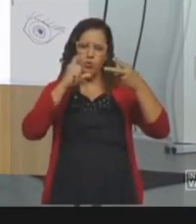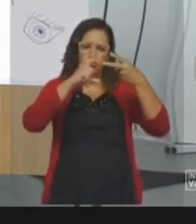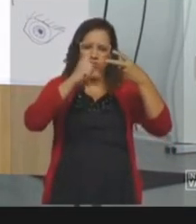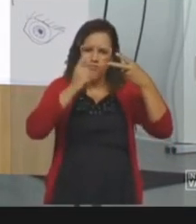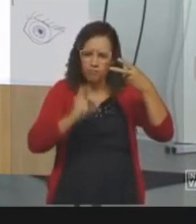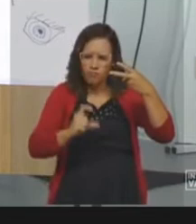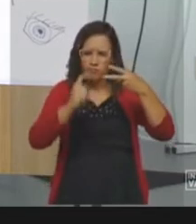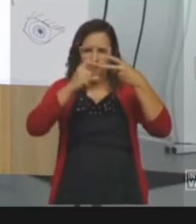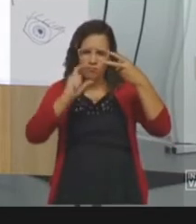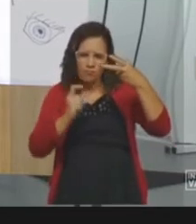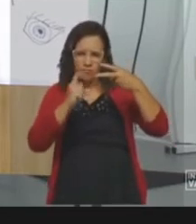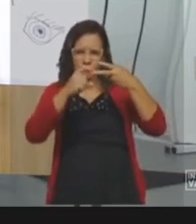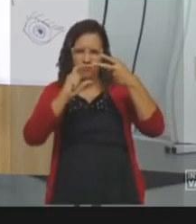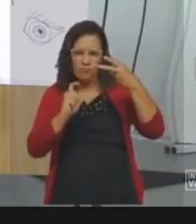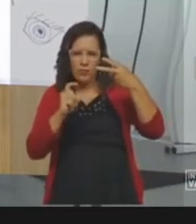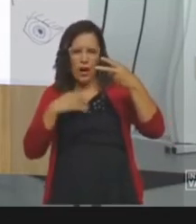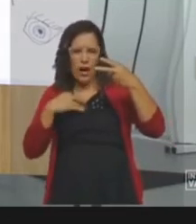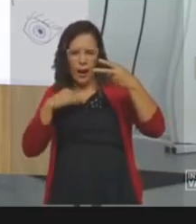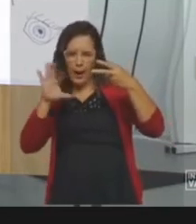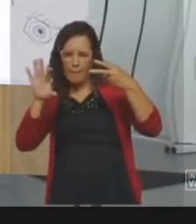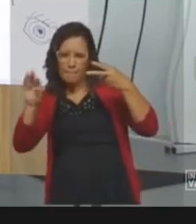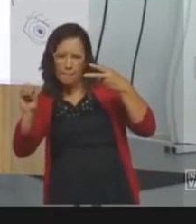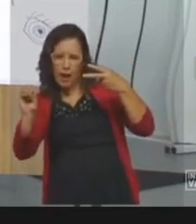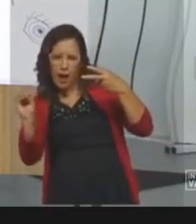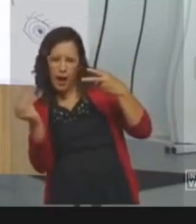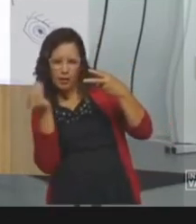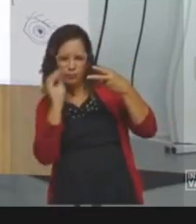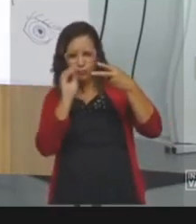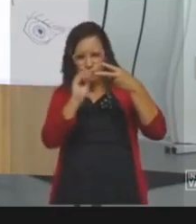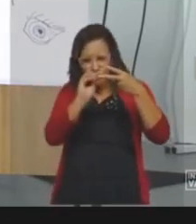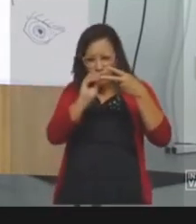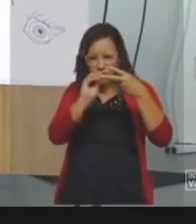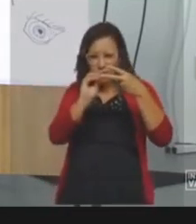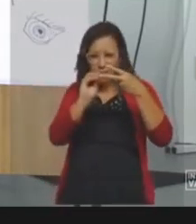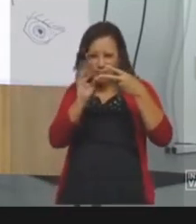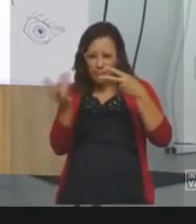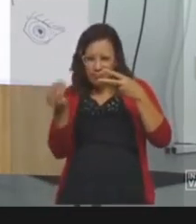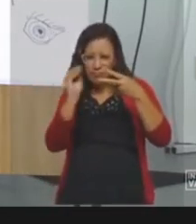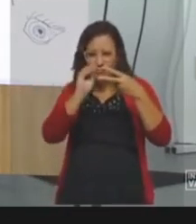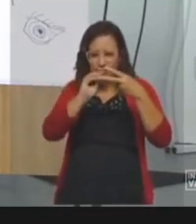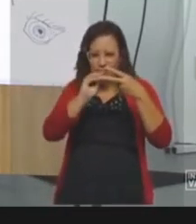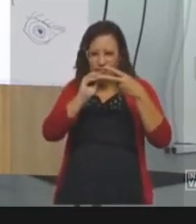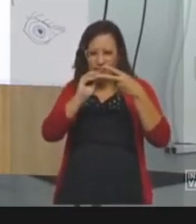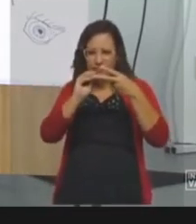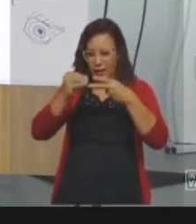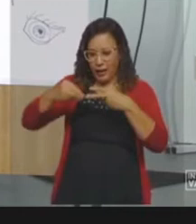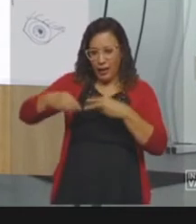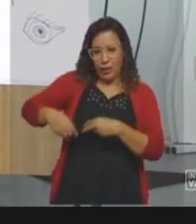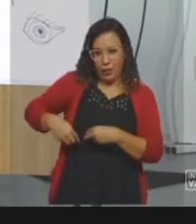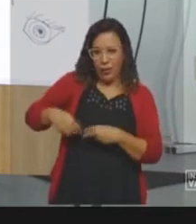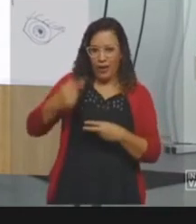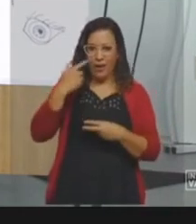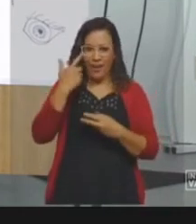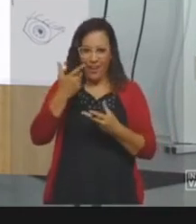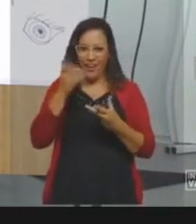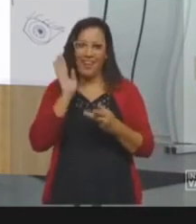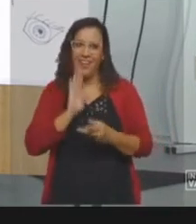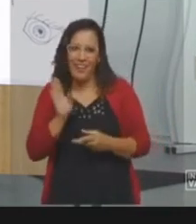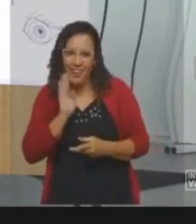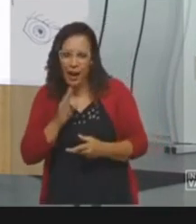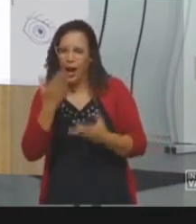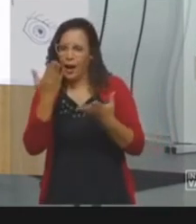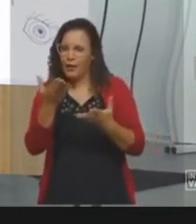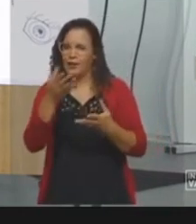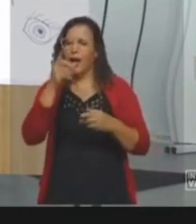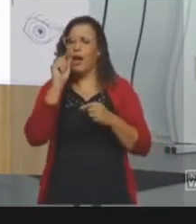colocar o gene da produção de insulina dentro dessas células do pâncreas. É incrível, não é? Pois é, quando eu falo de terapia